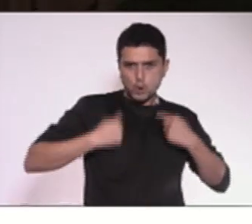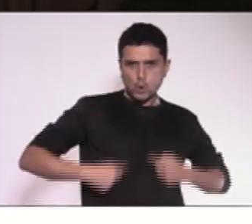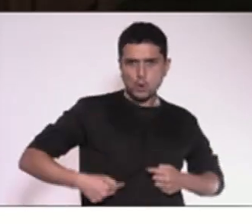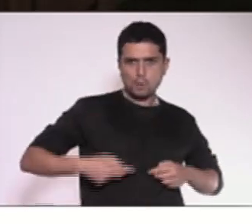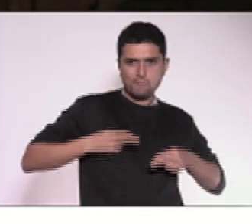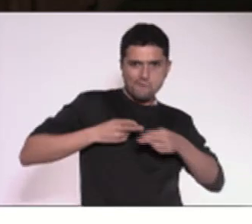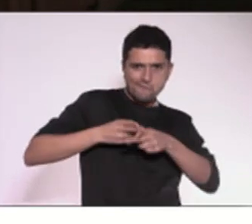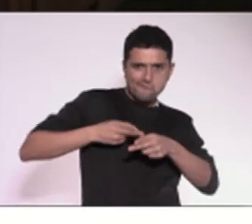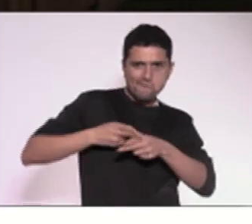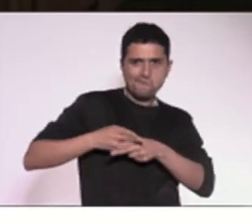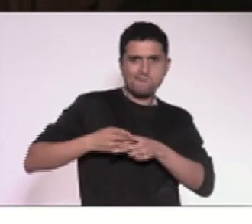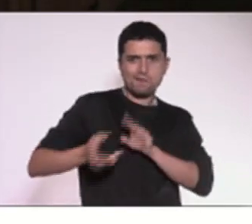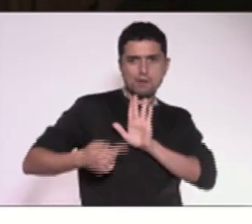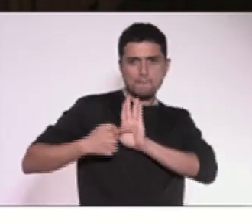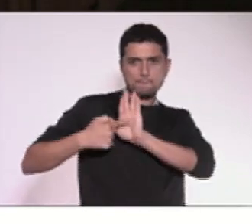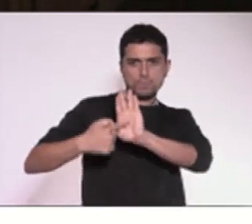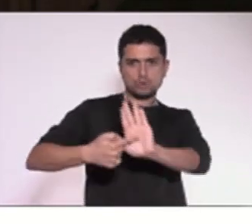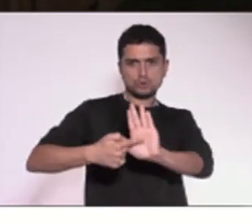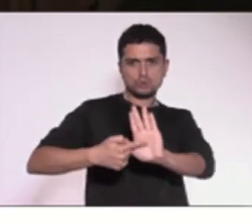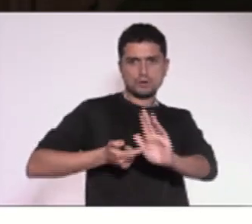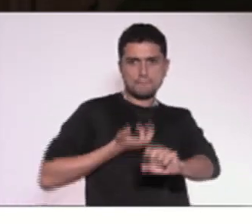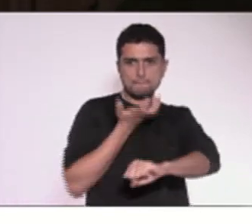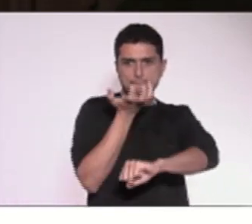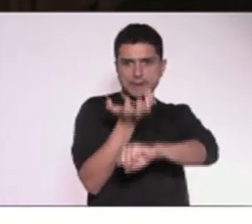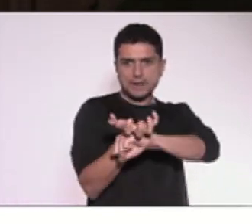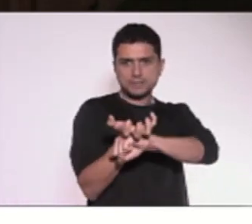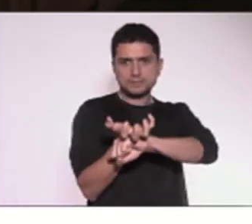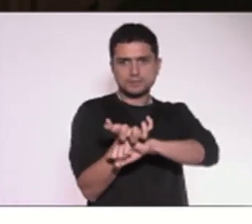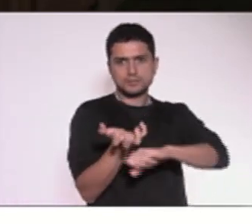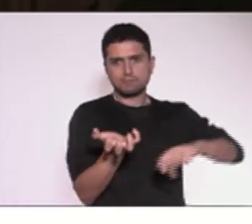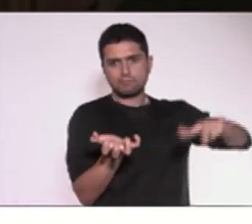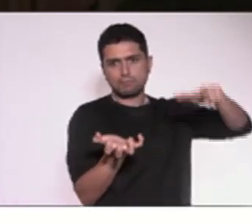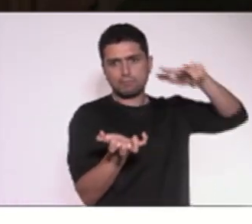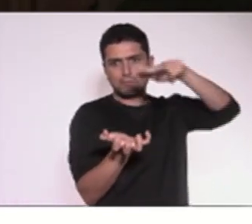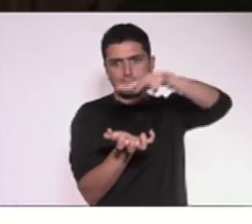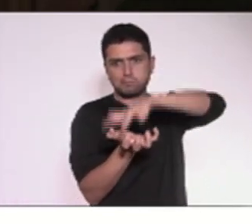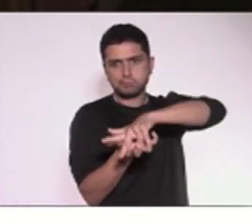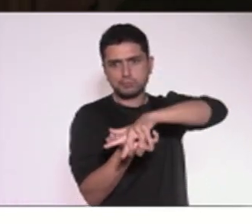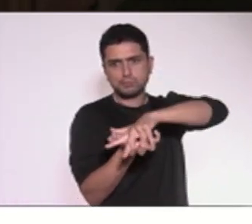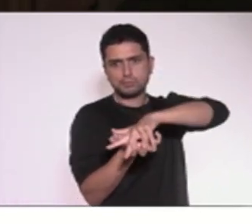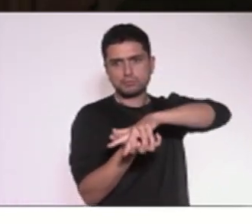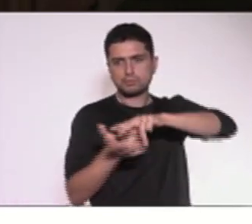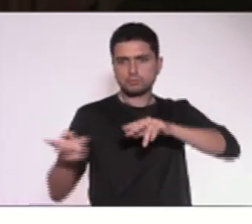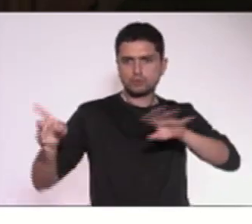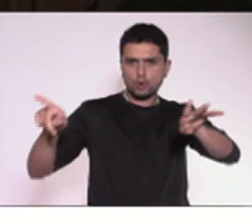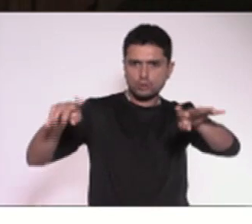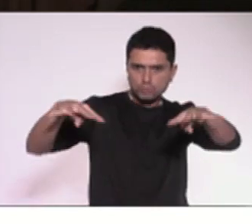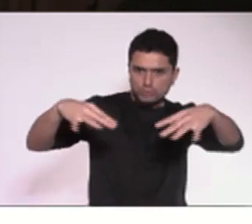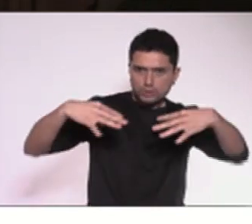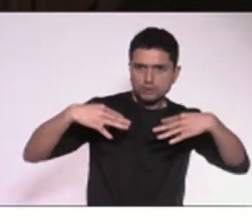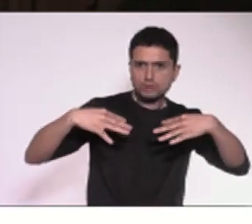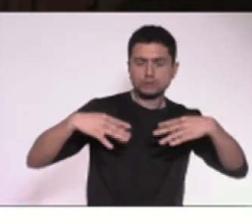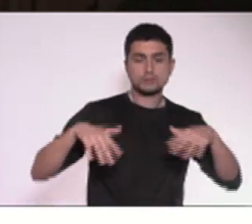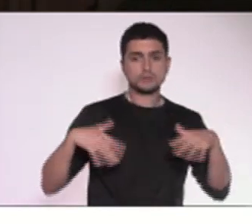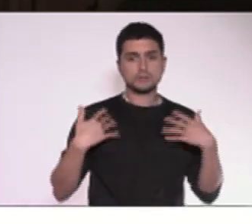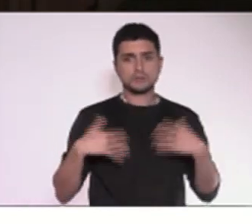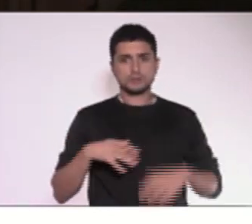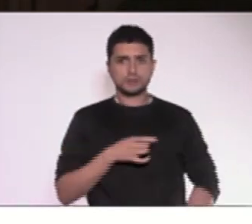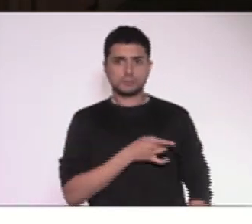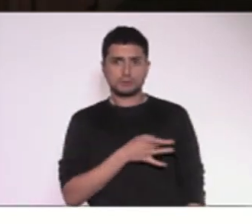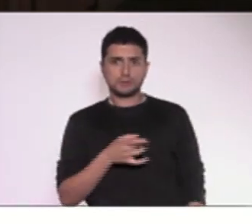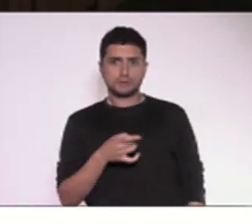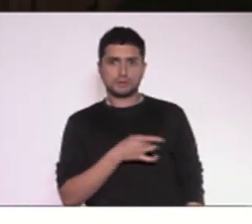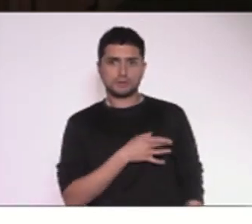expostas em praça pública para que ninguém ousasse desafiar a tirania